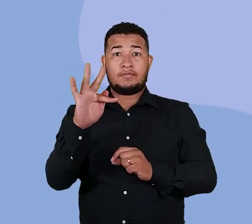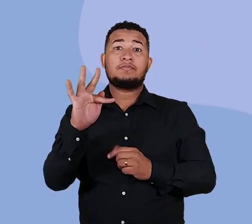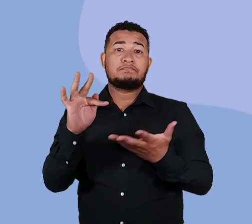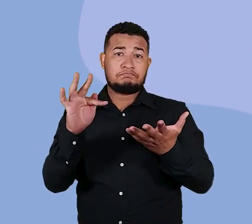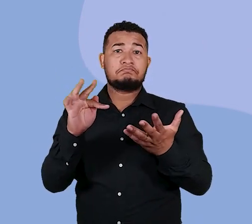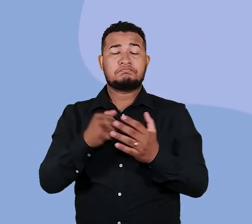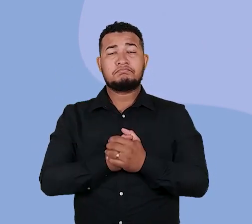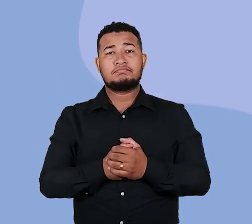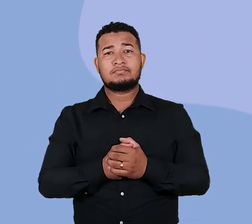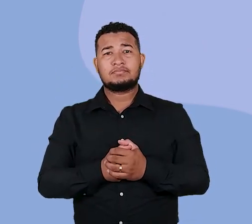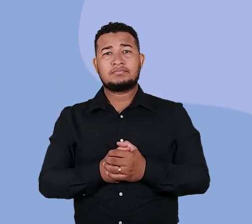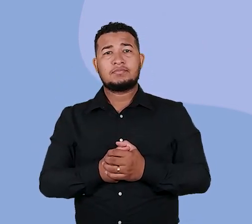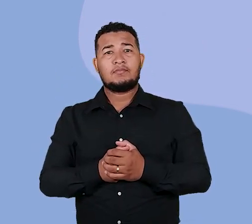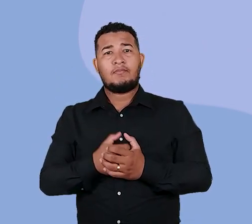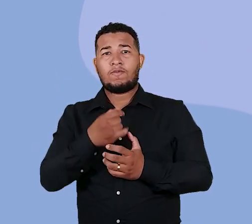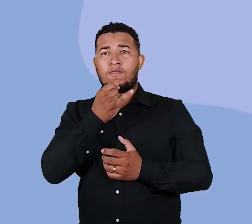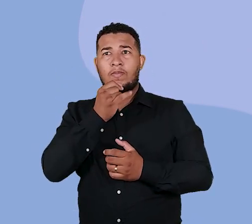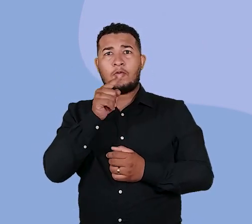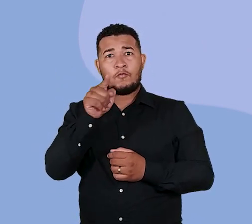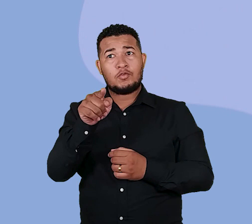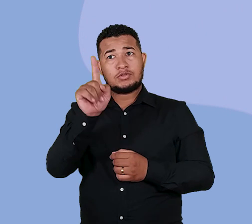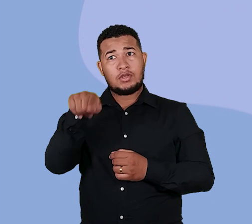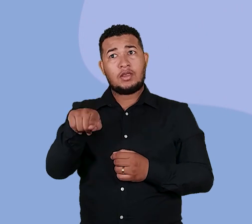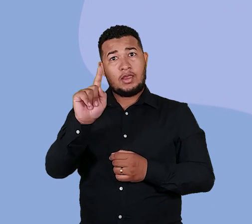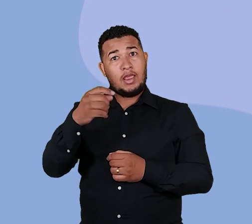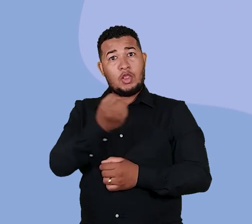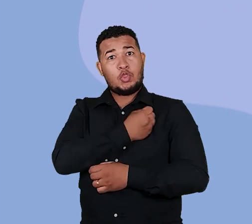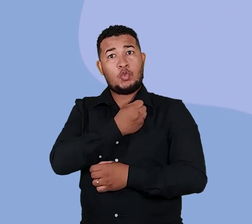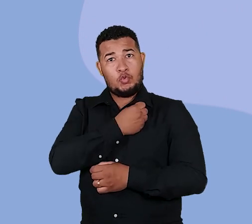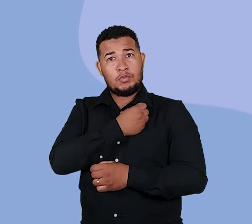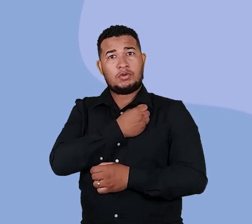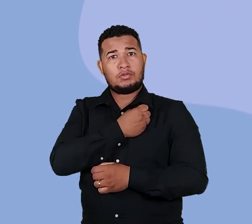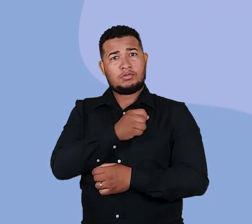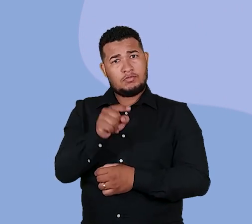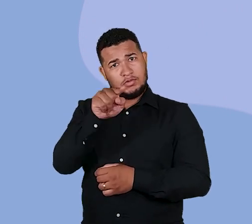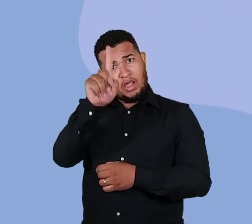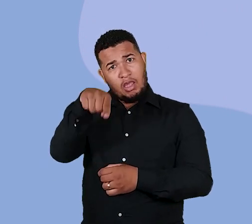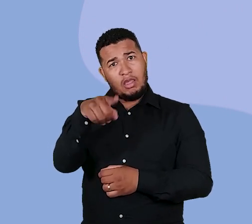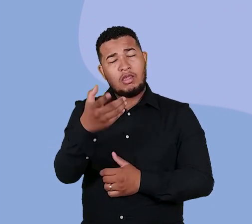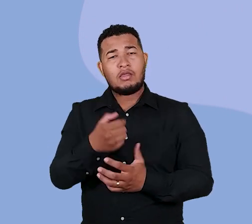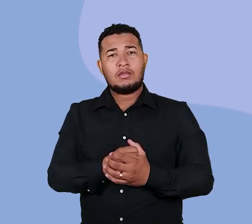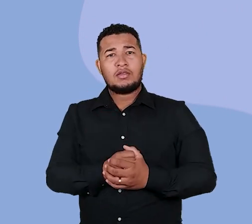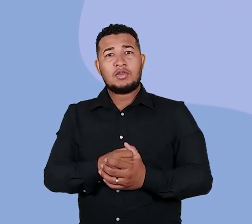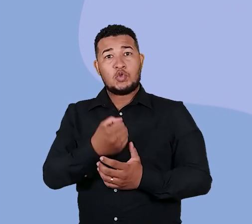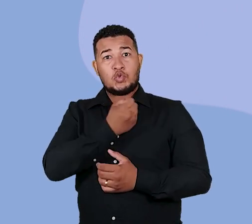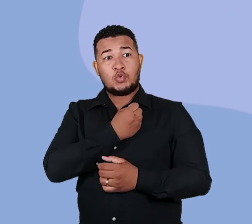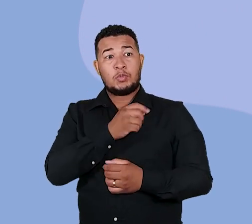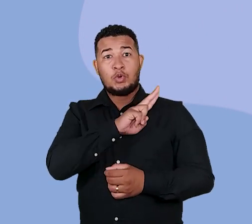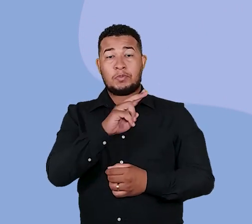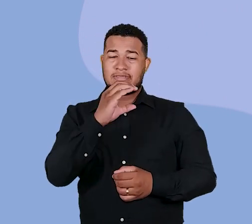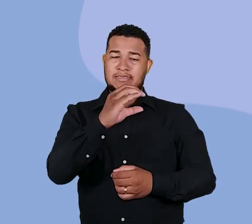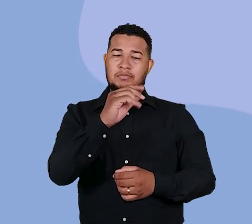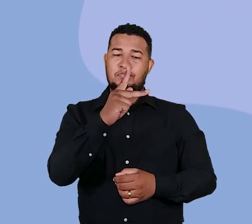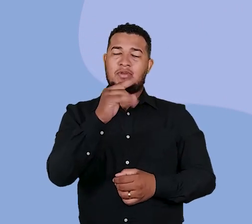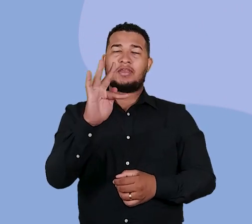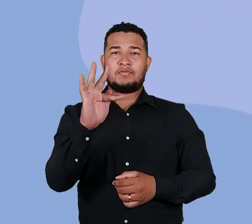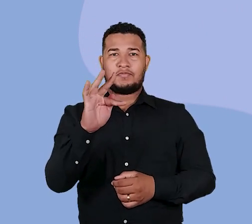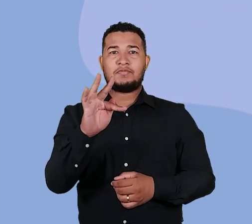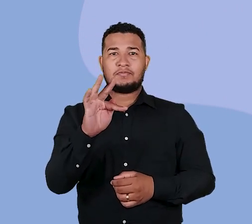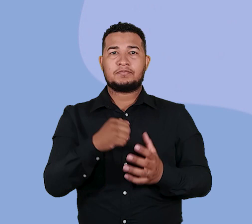CPF. Você é o número para os bancos de comércio. Esse número se chama